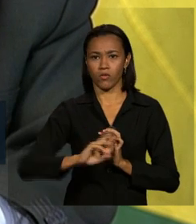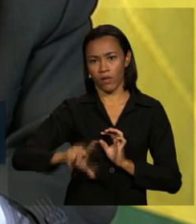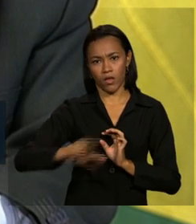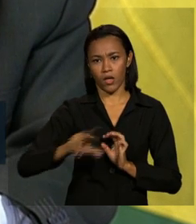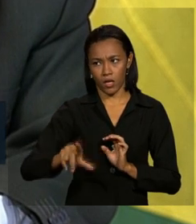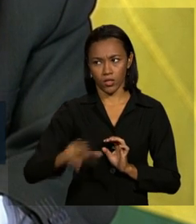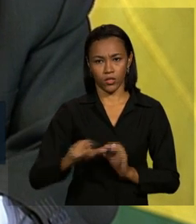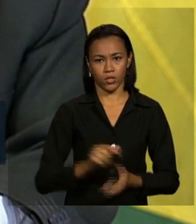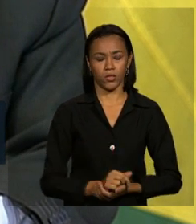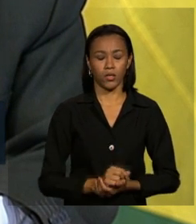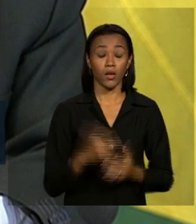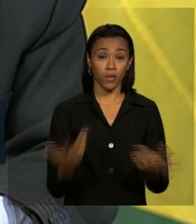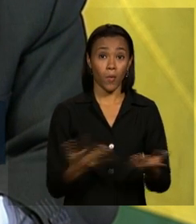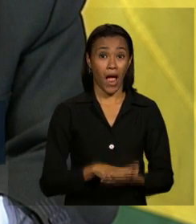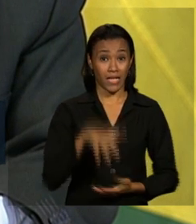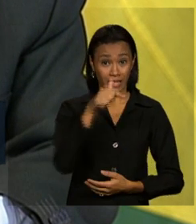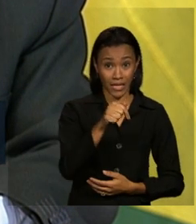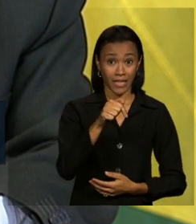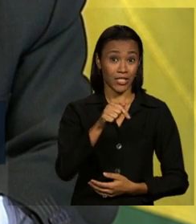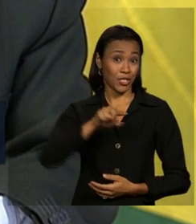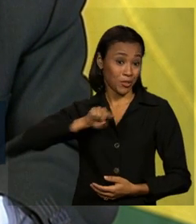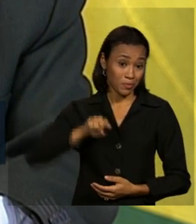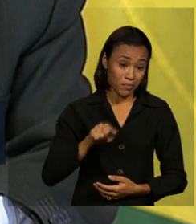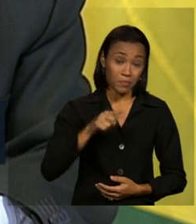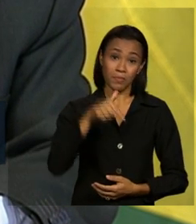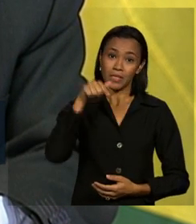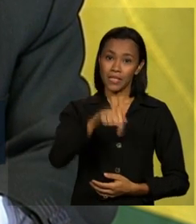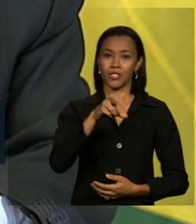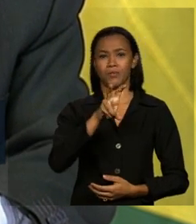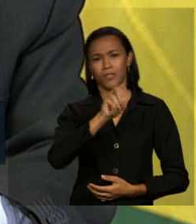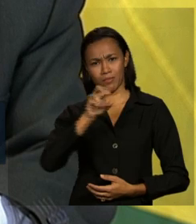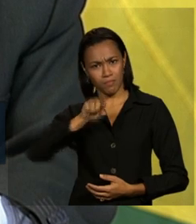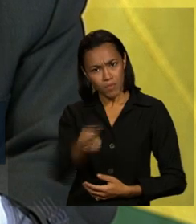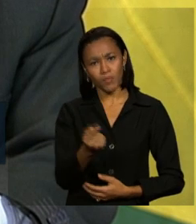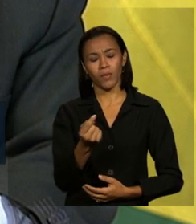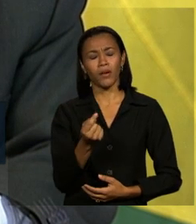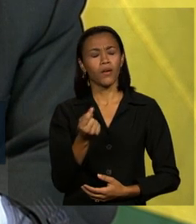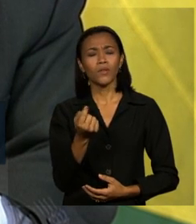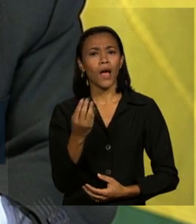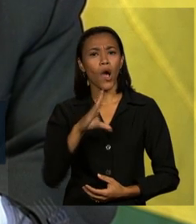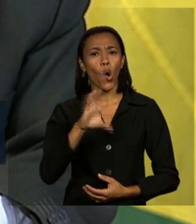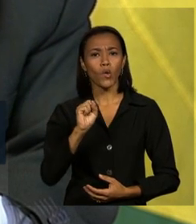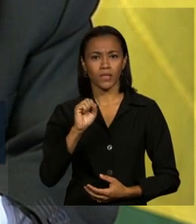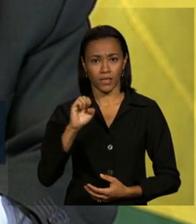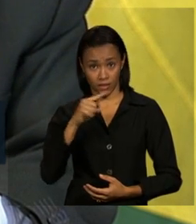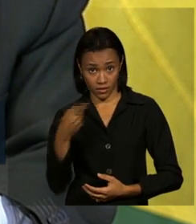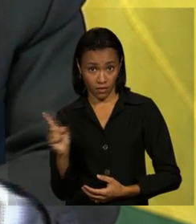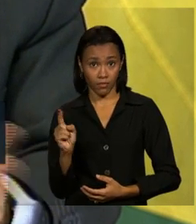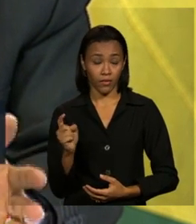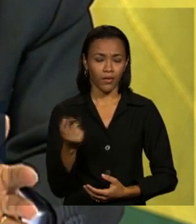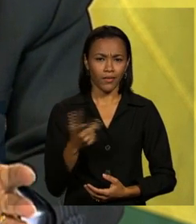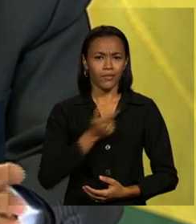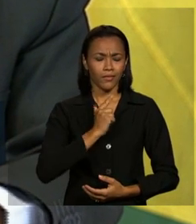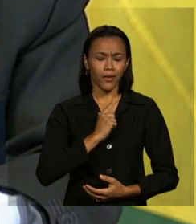Aos aos 7500 km dessas novas concessões o que nós queremos dizer é que